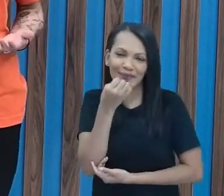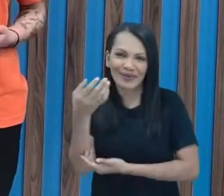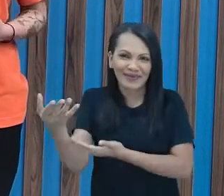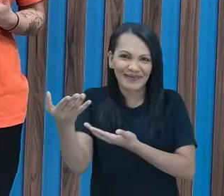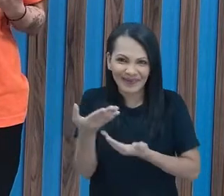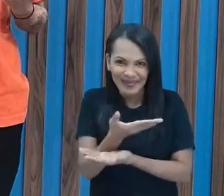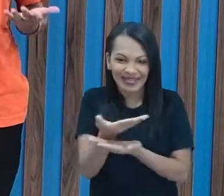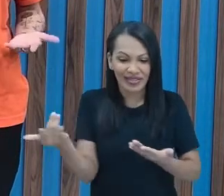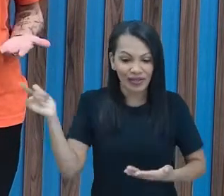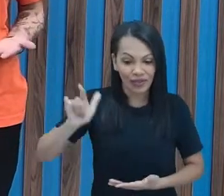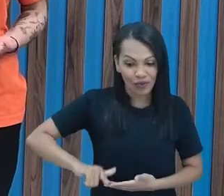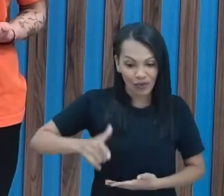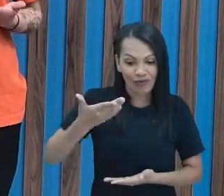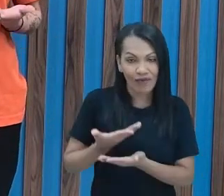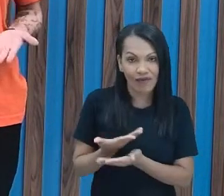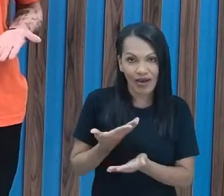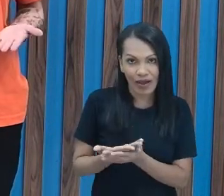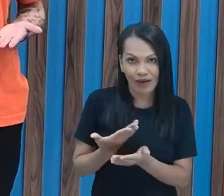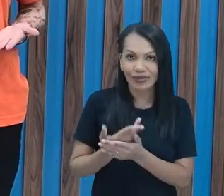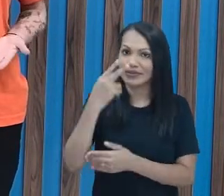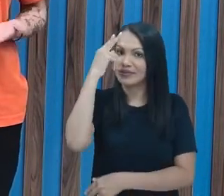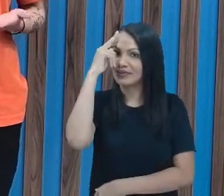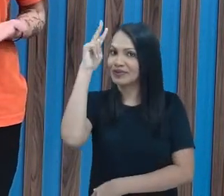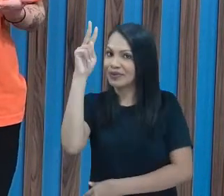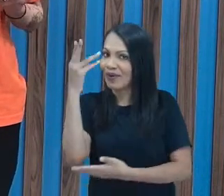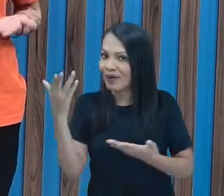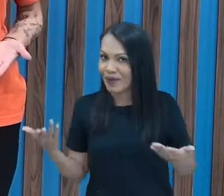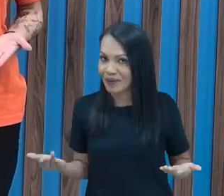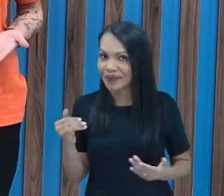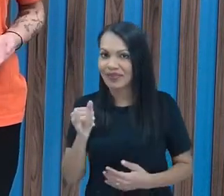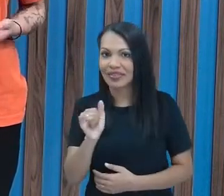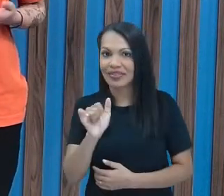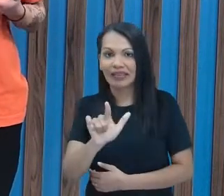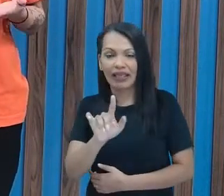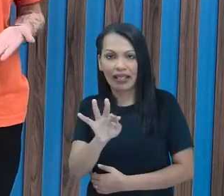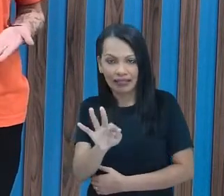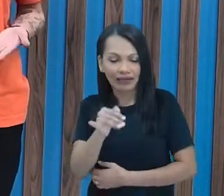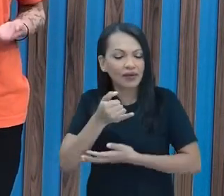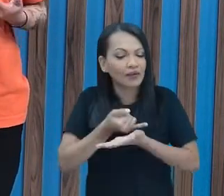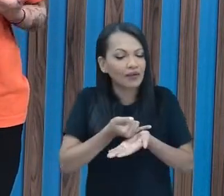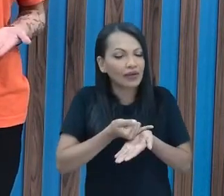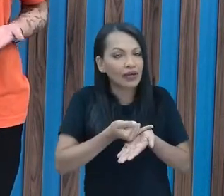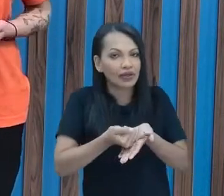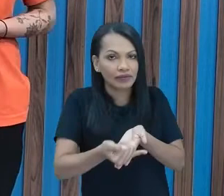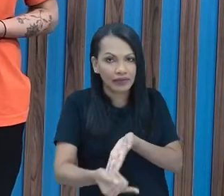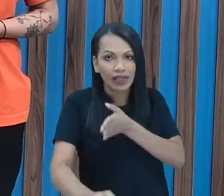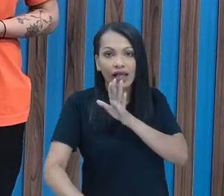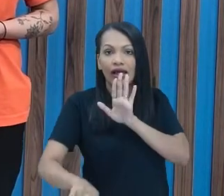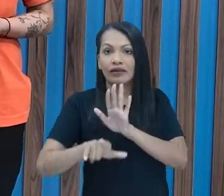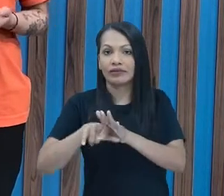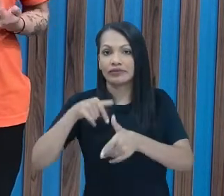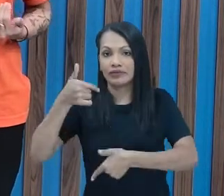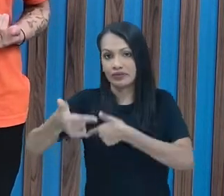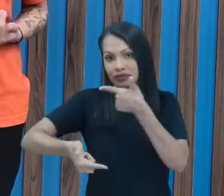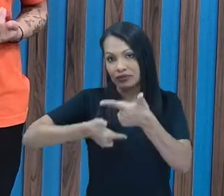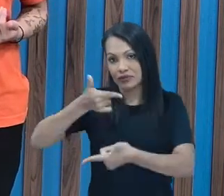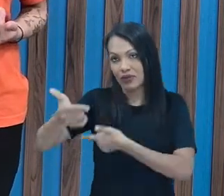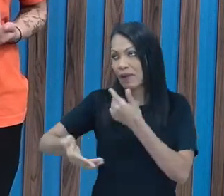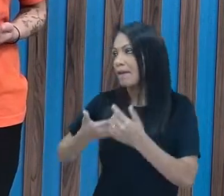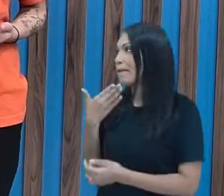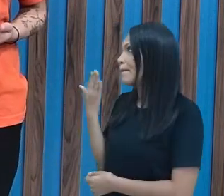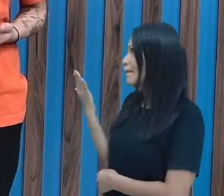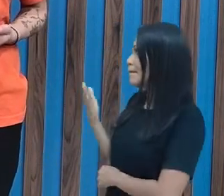bem-vindos para mais uma aula de História e ILT, né? Introdução às Leis Trabalhistas. Eu sou a